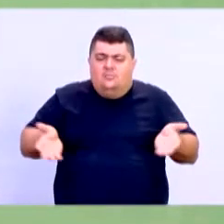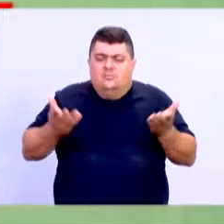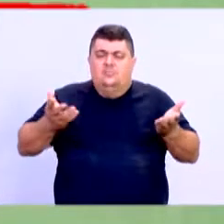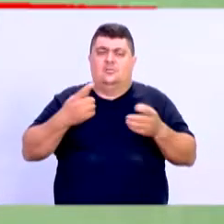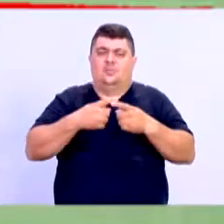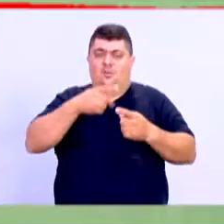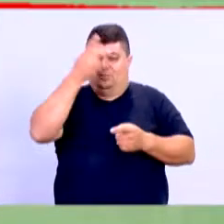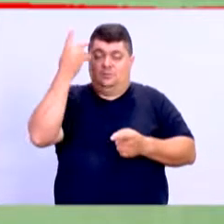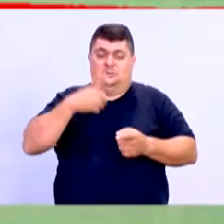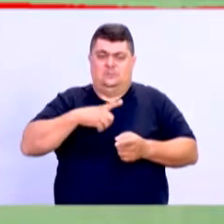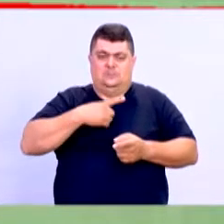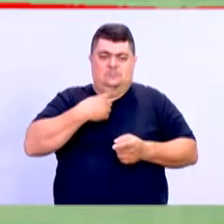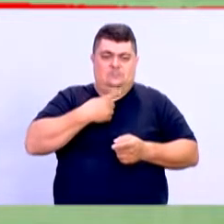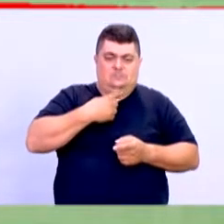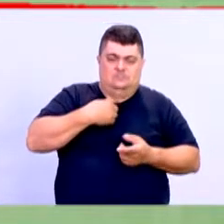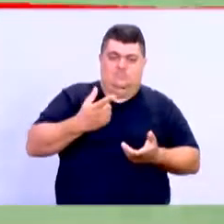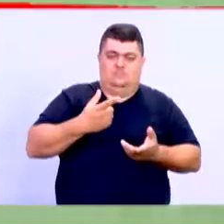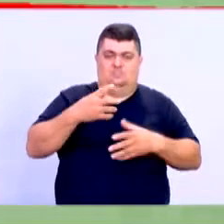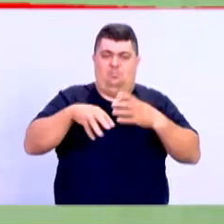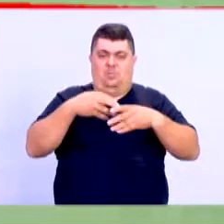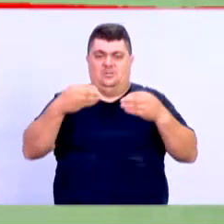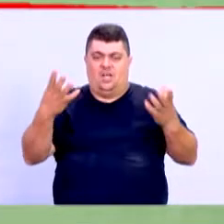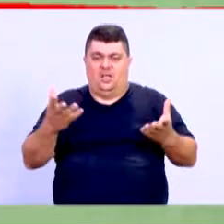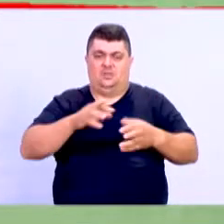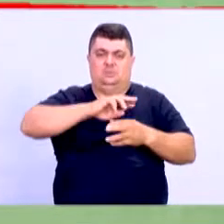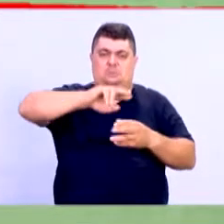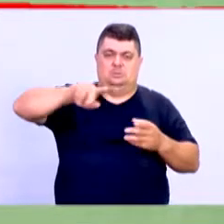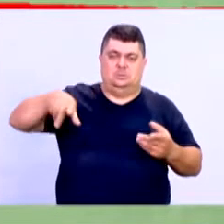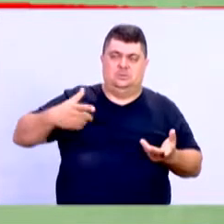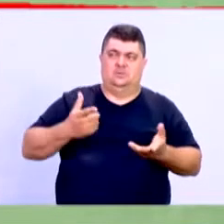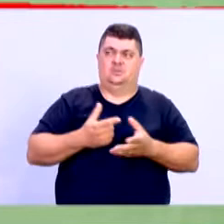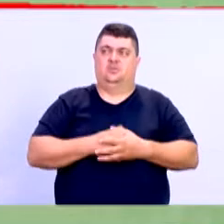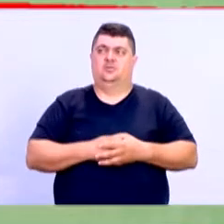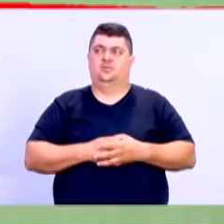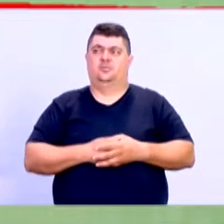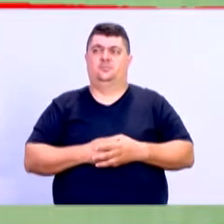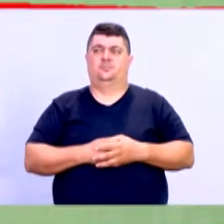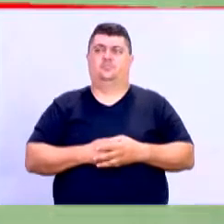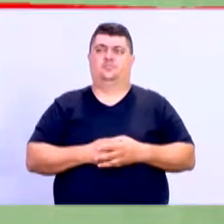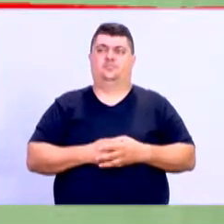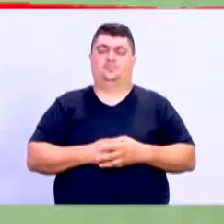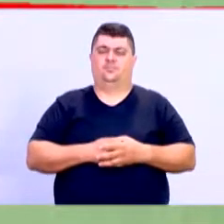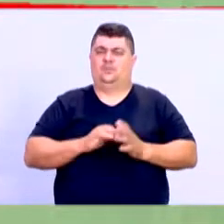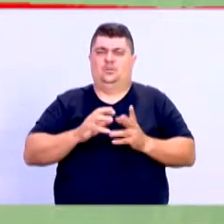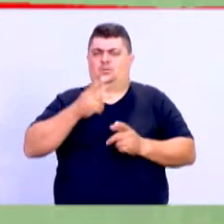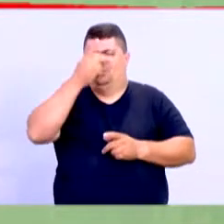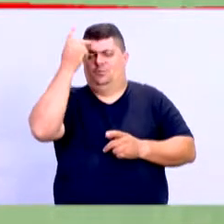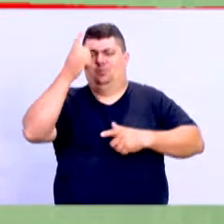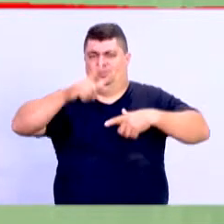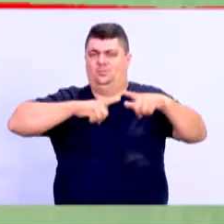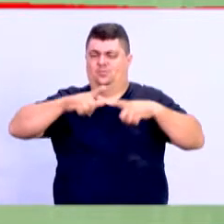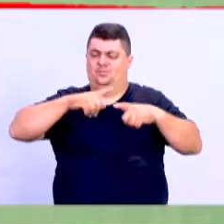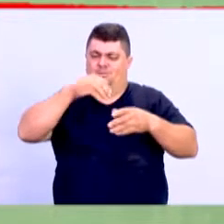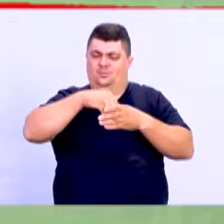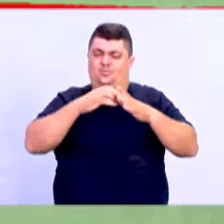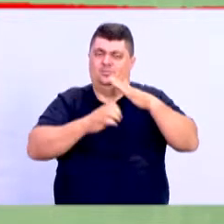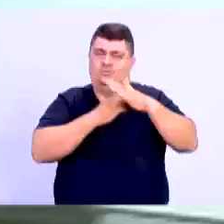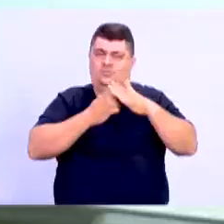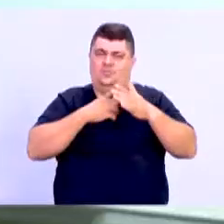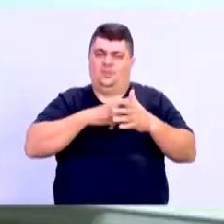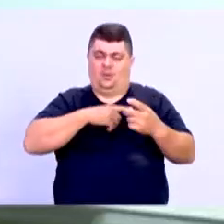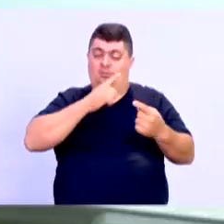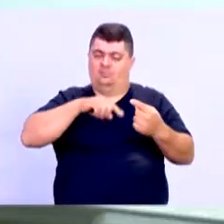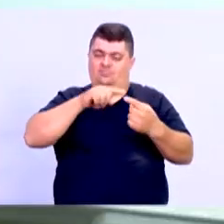suas necessidades individuais elevadas. Toda pessoa que trabalha numa organização, ela tem os